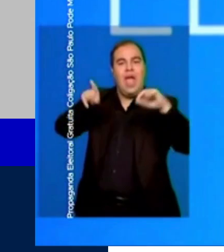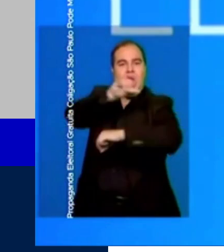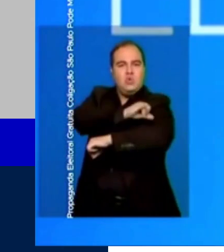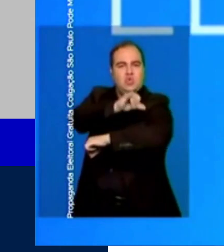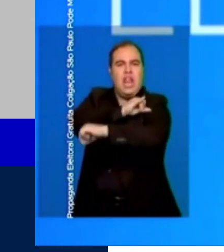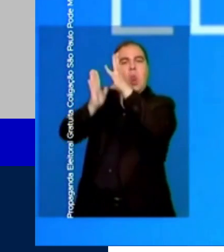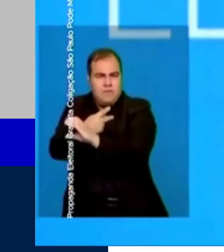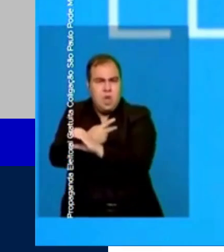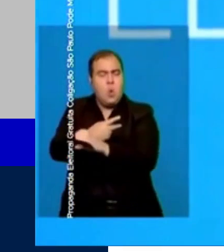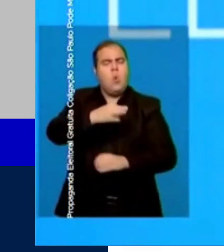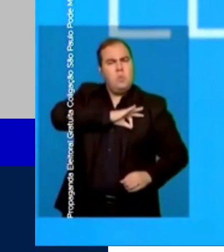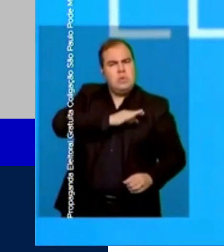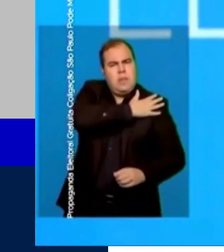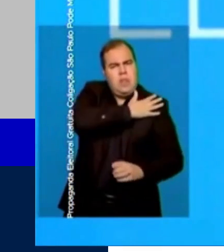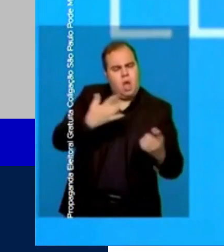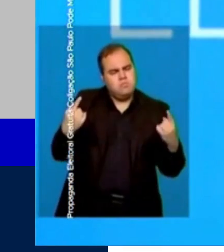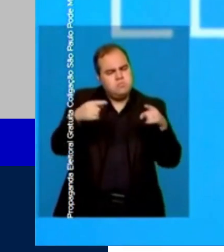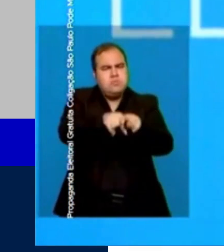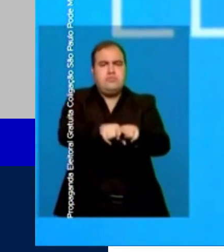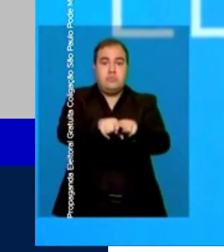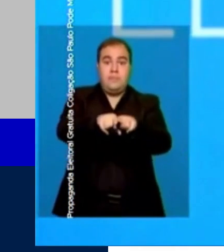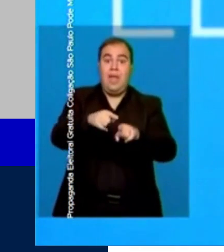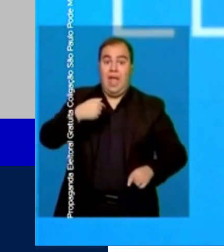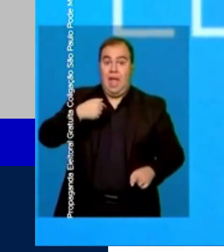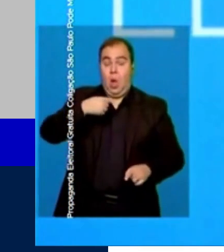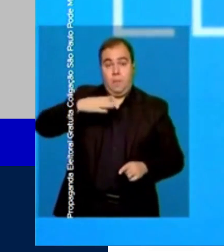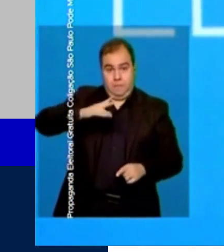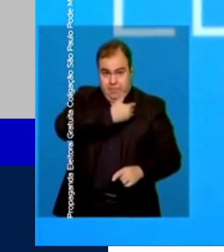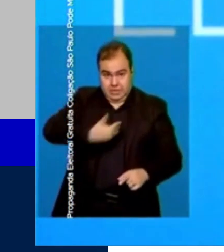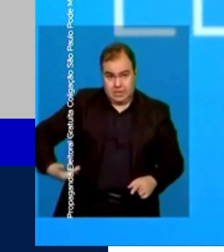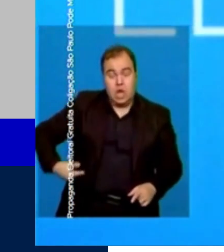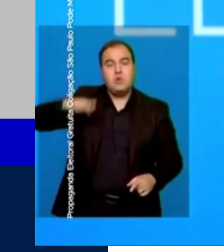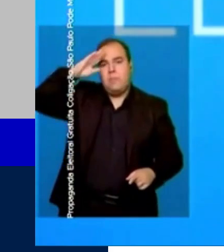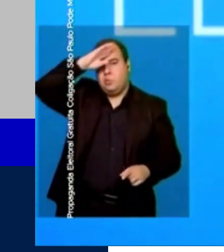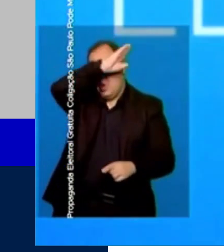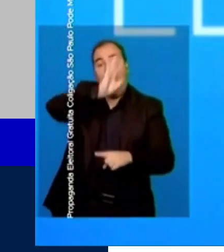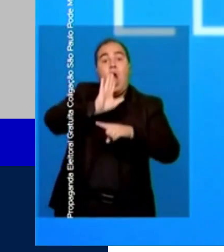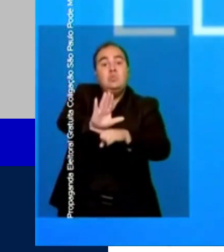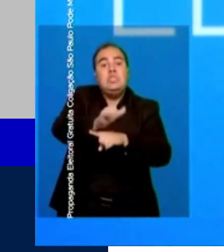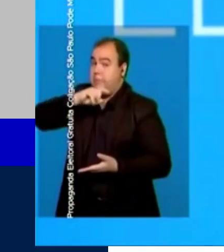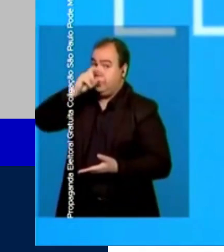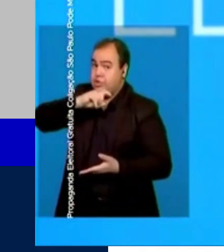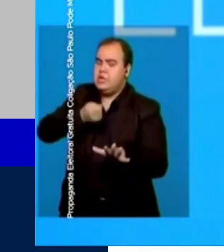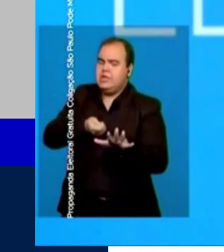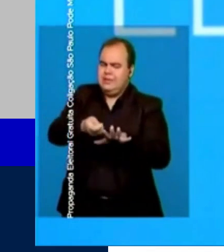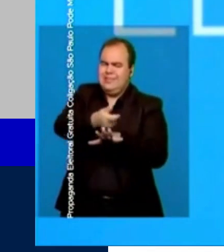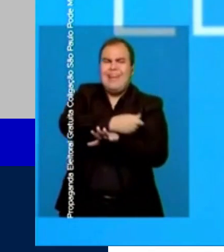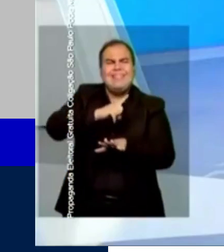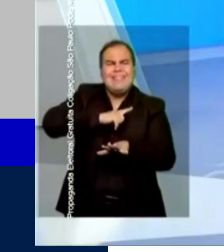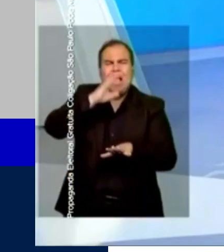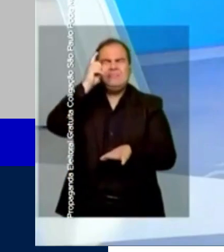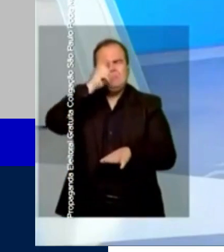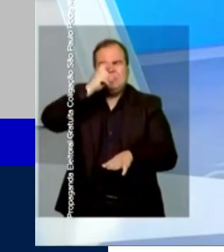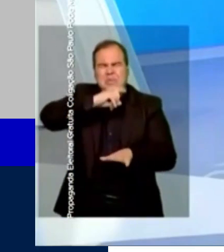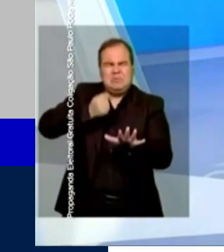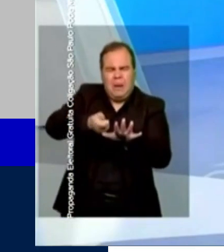Falso. Mentira. Presidente Bolsonaro não vai dar o auxílio emergencial no próximo mandato. Falso. Mentira. Foi tanta fake news,